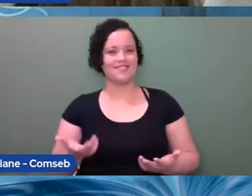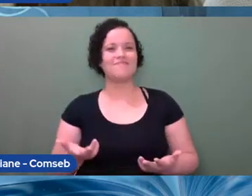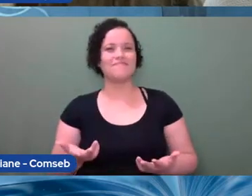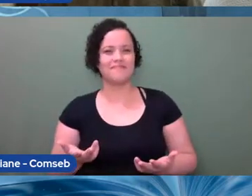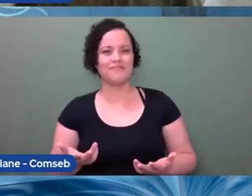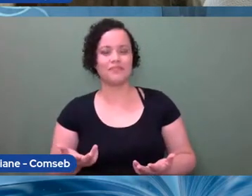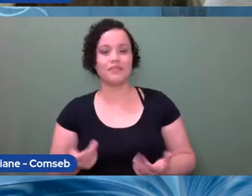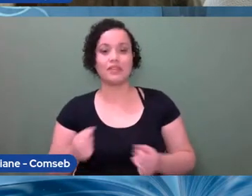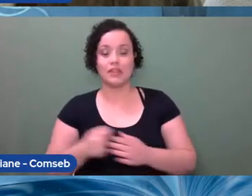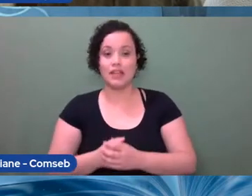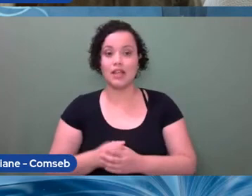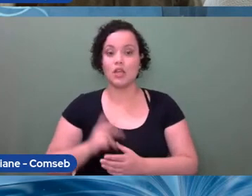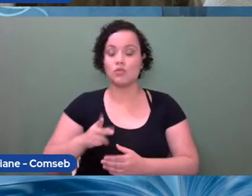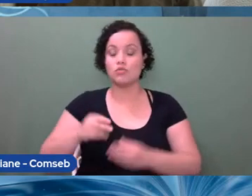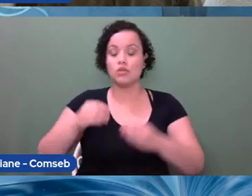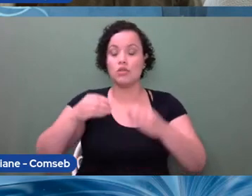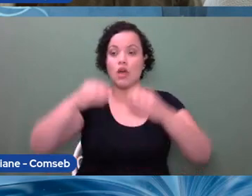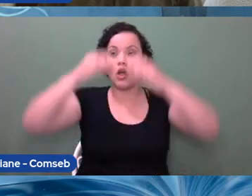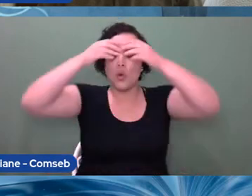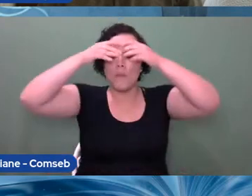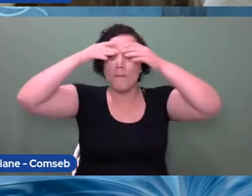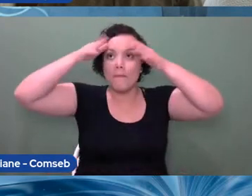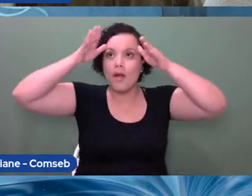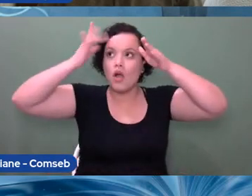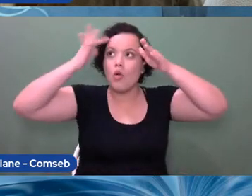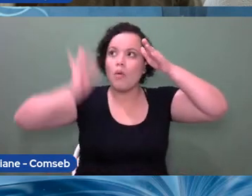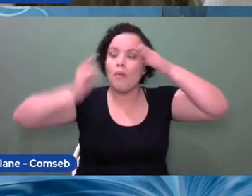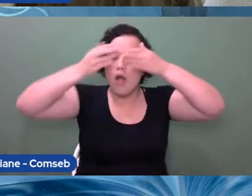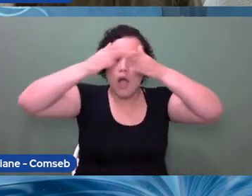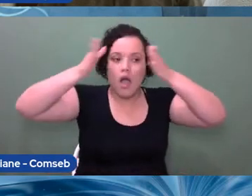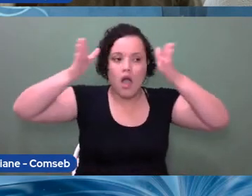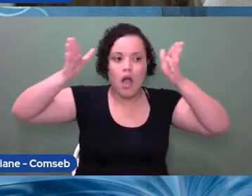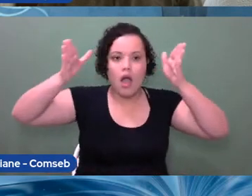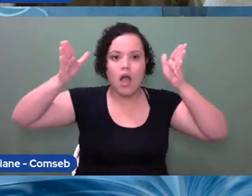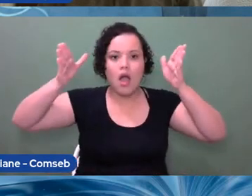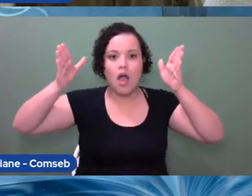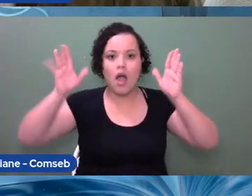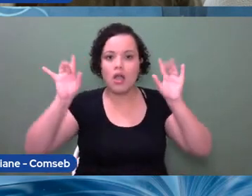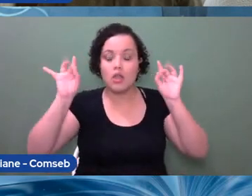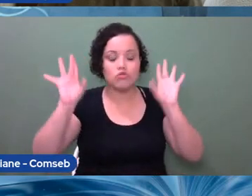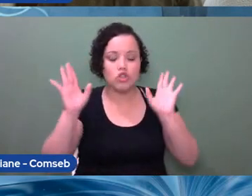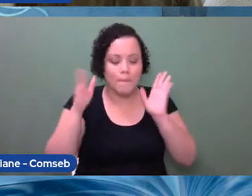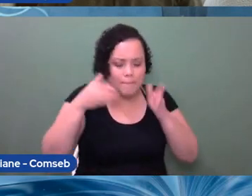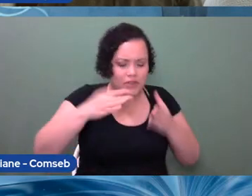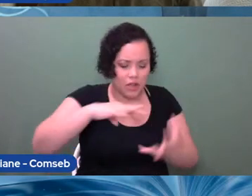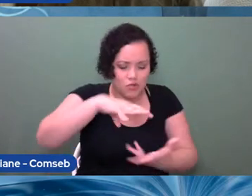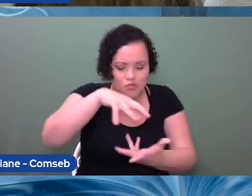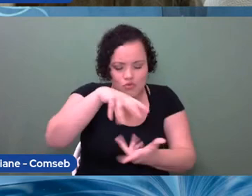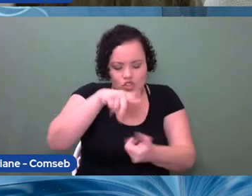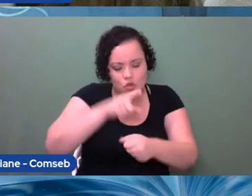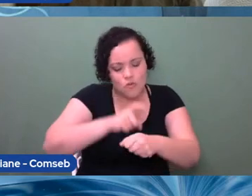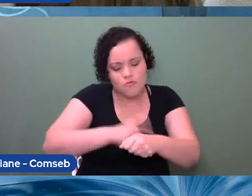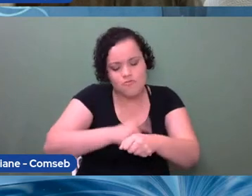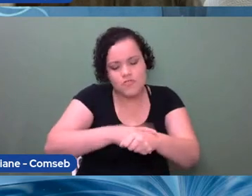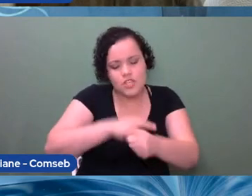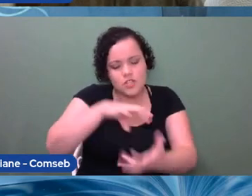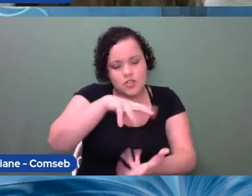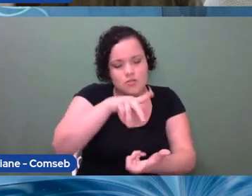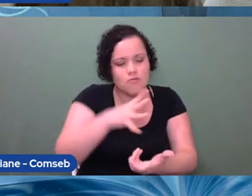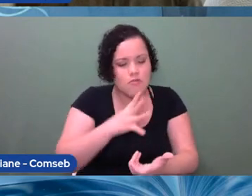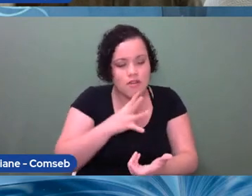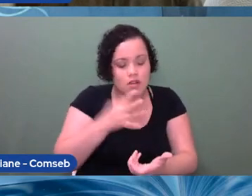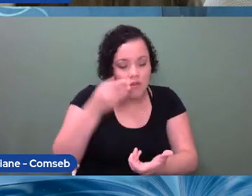o véu da nossa compreensão para além do nosso mundinho físico, como nós conhecemos. Não tenho